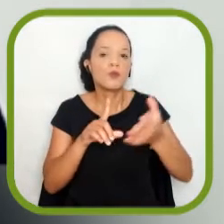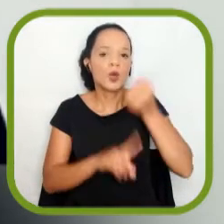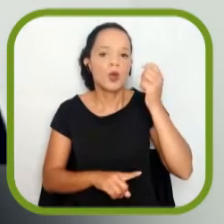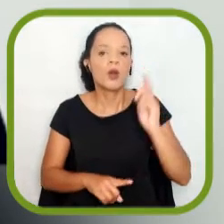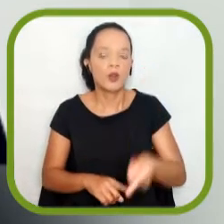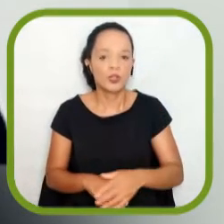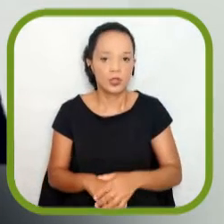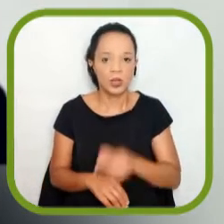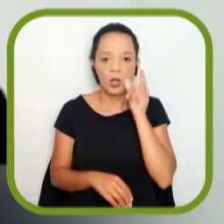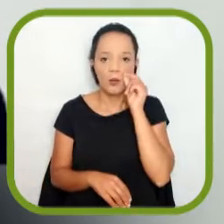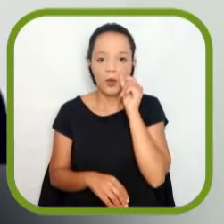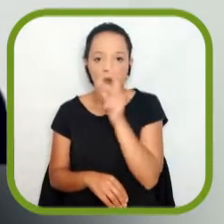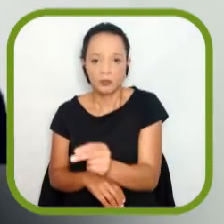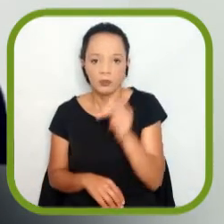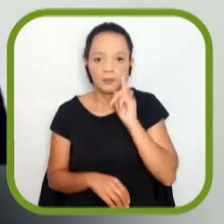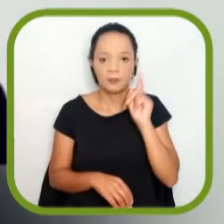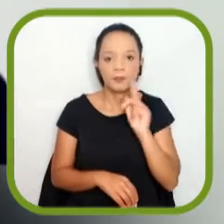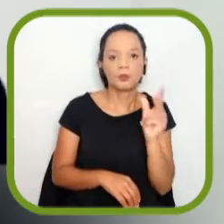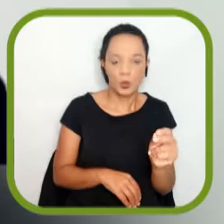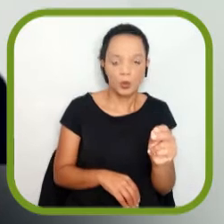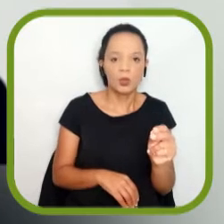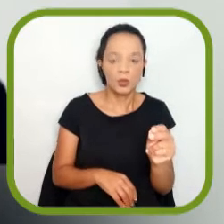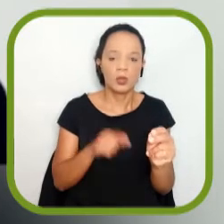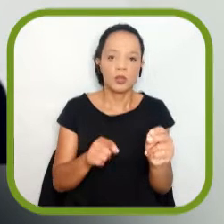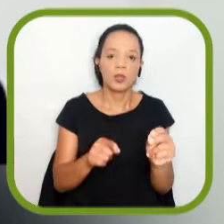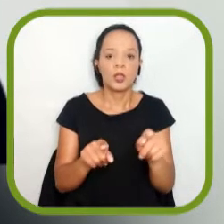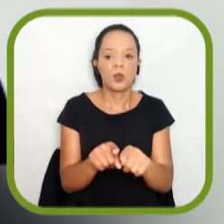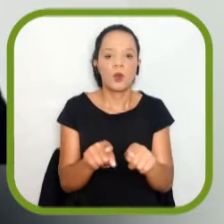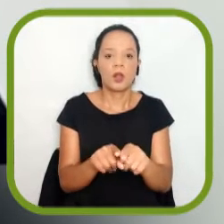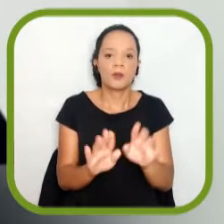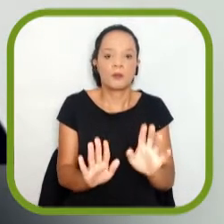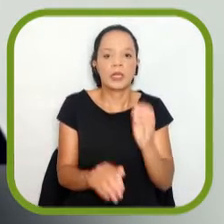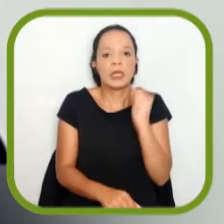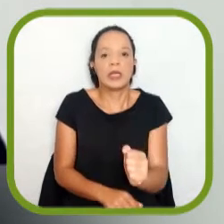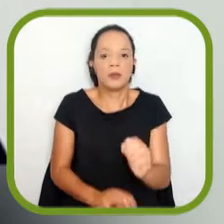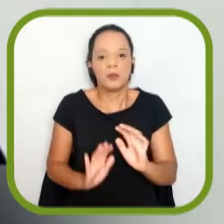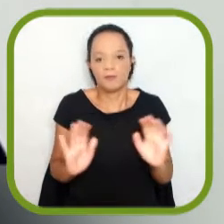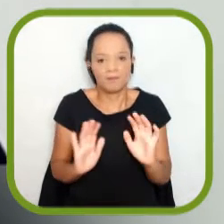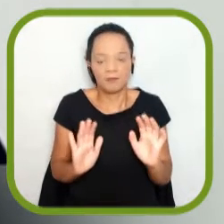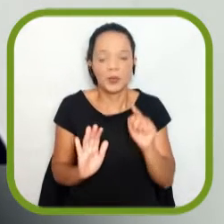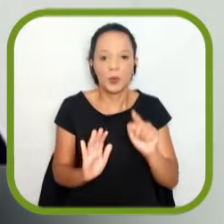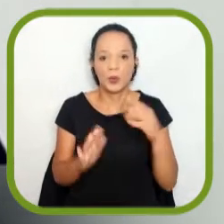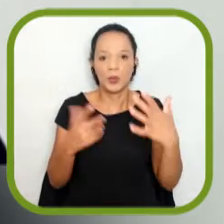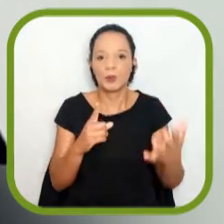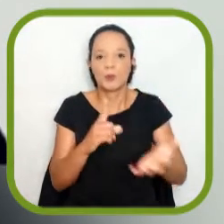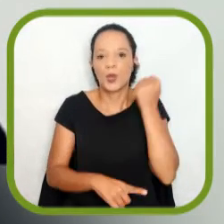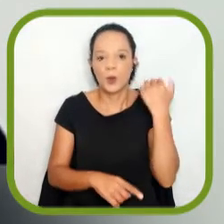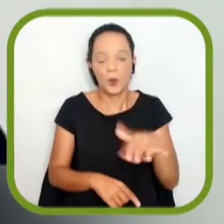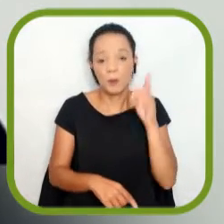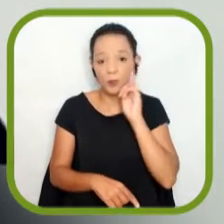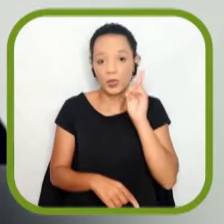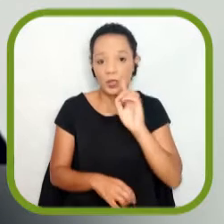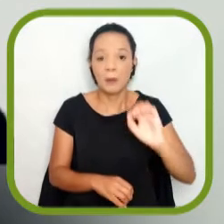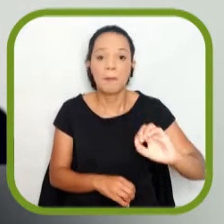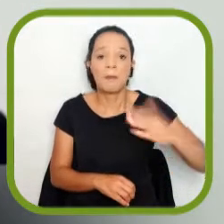conquista foi que a homossexualidade deixou de ser considerada crime. Isso foi uma grande